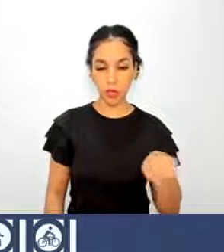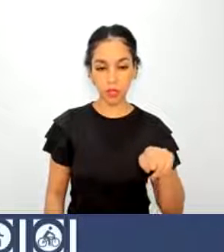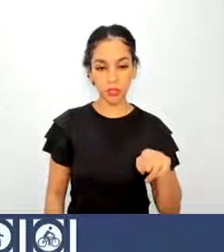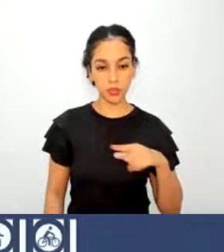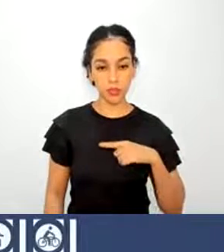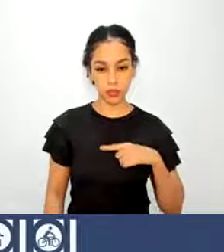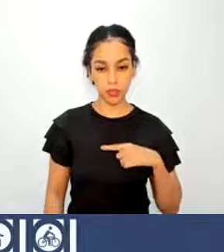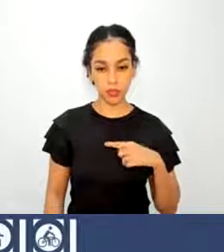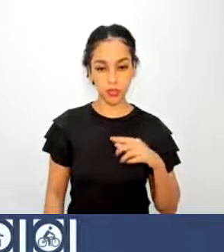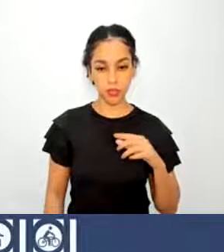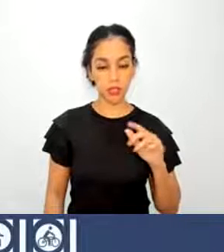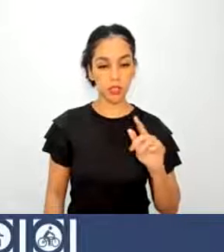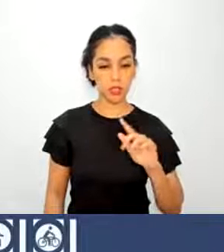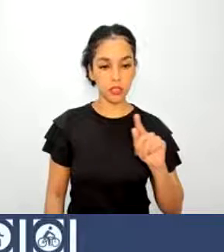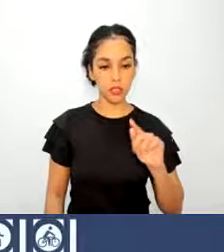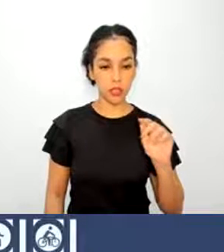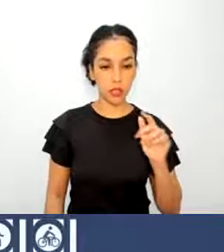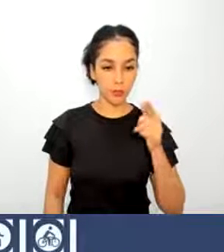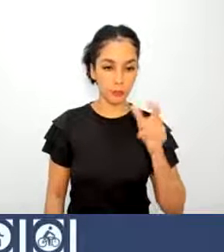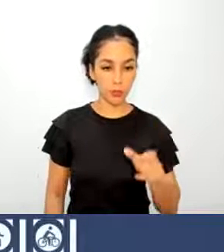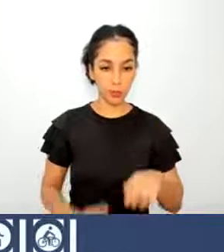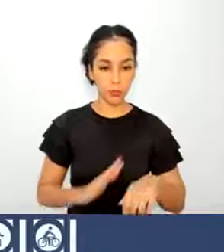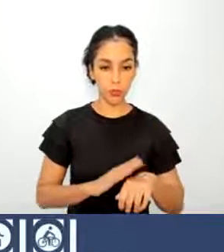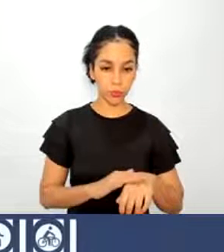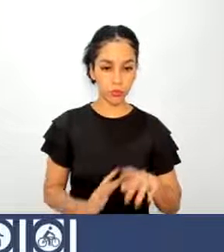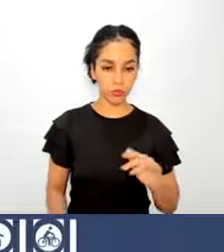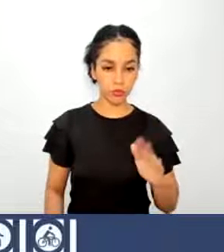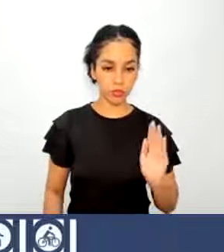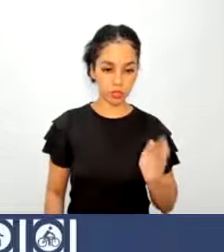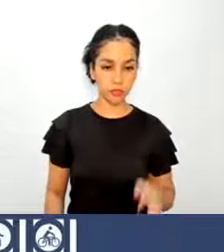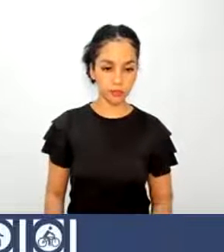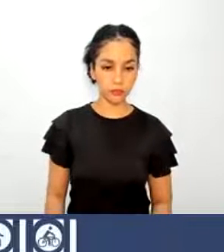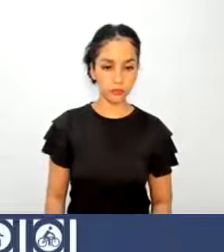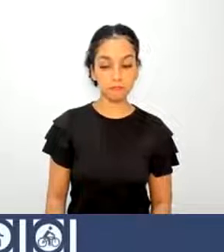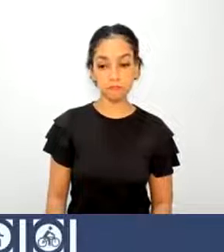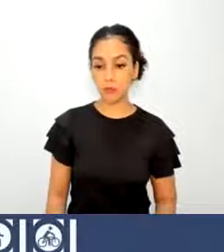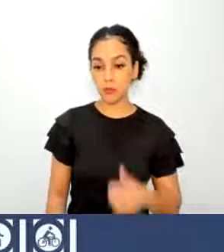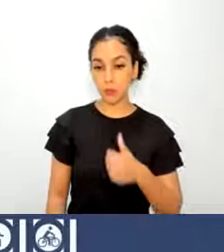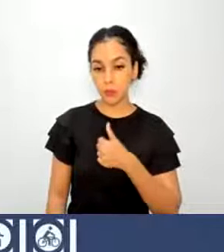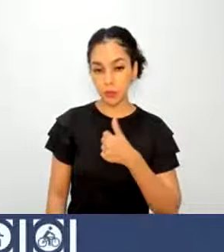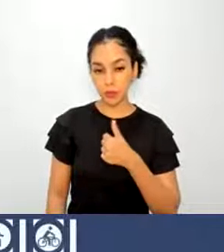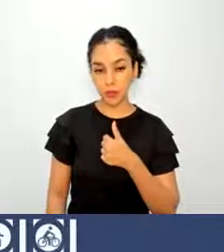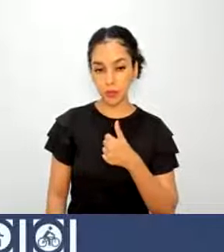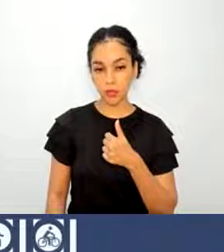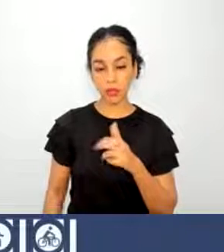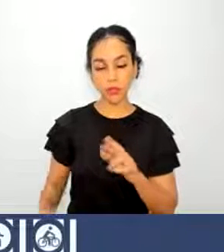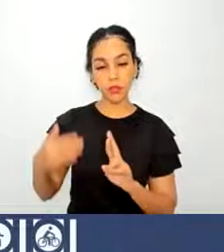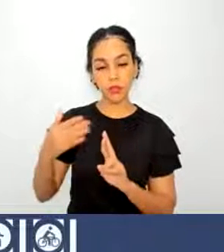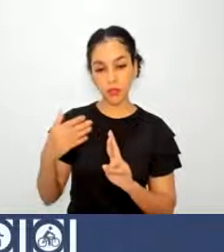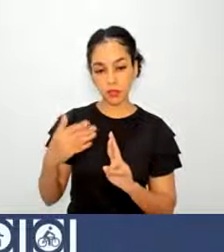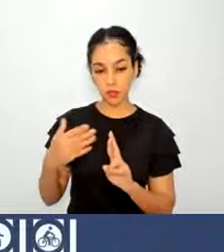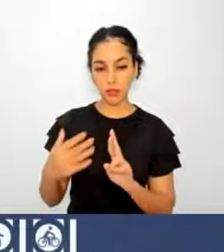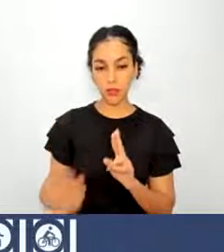Jaime Lerner, né? Com certeza. Deve ser. Acho que foi a primeira referência